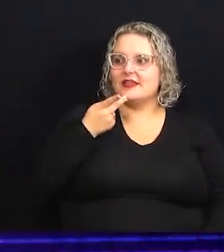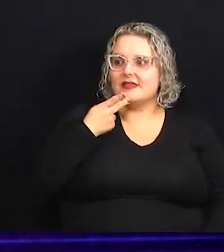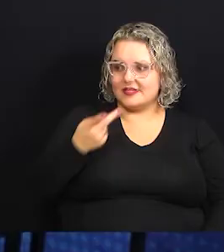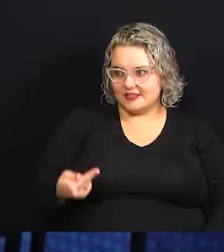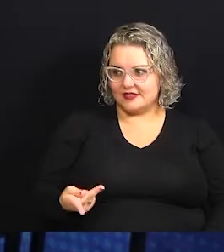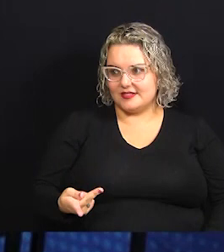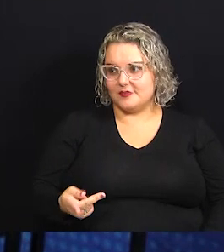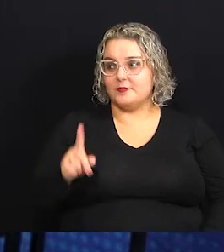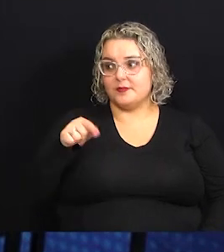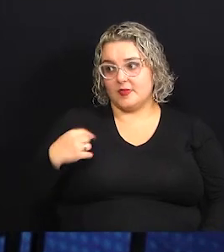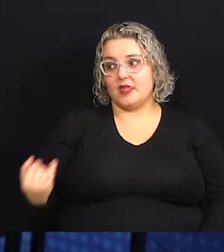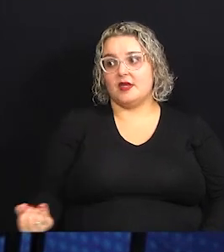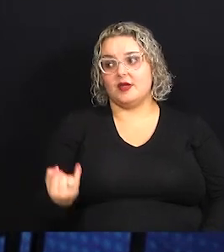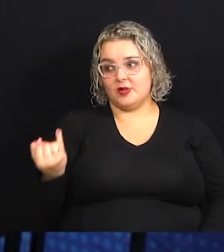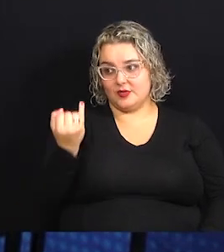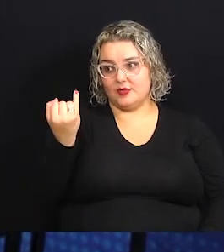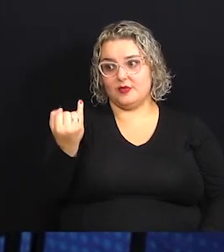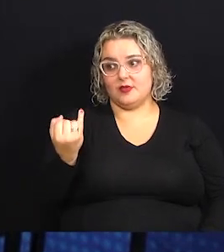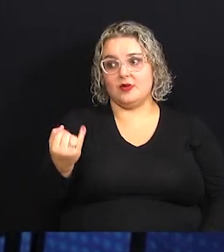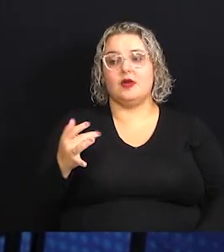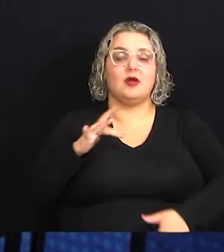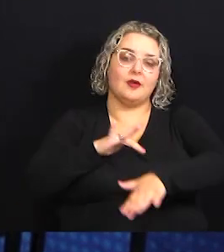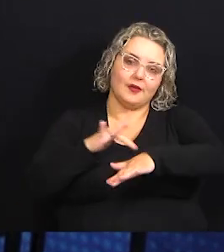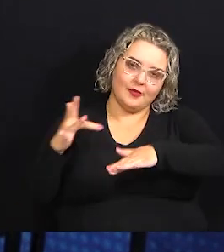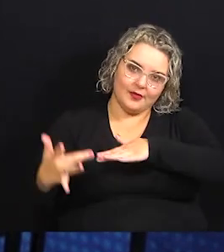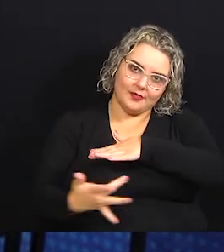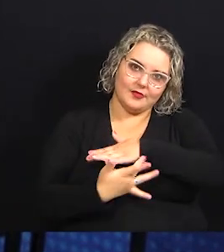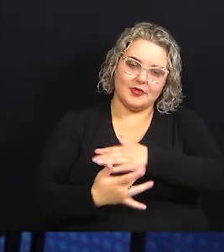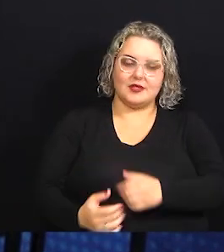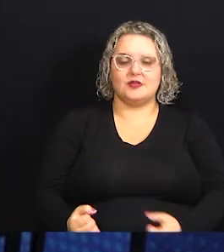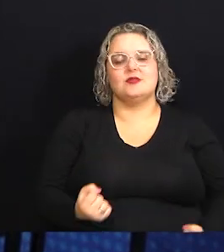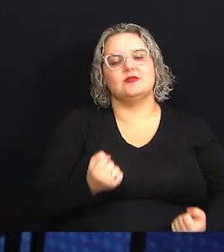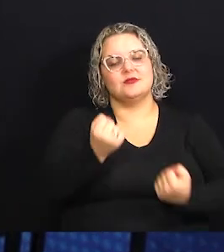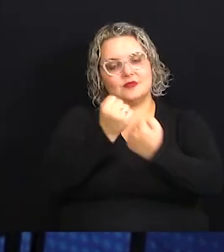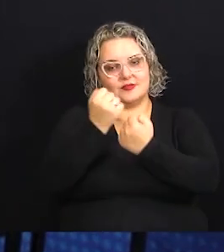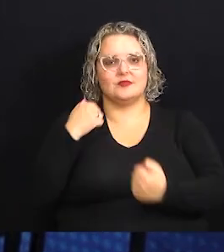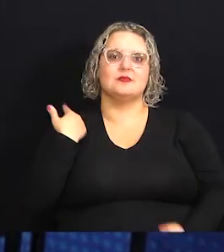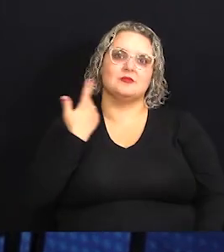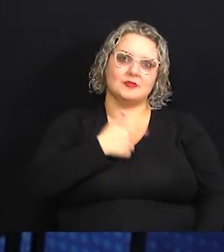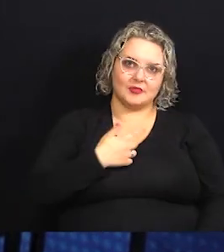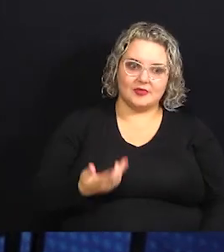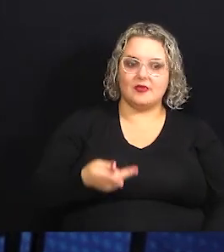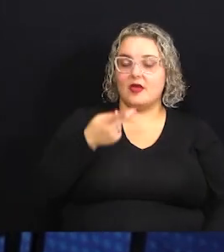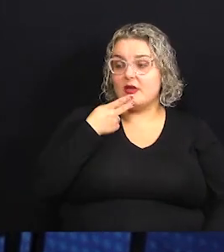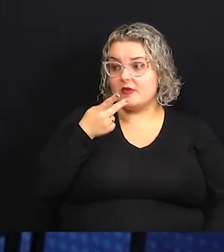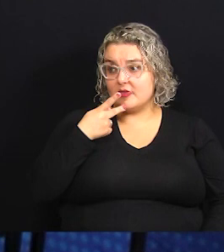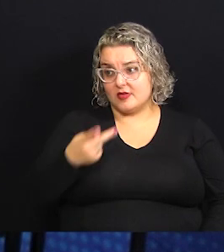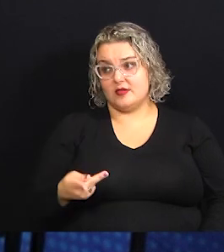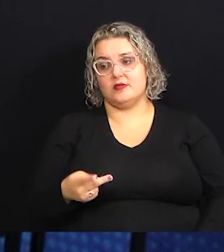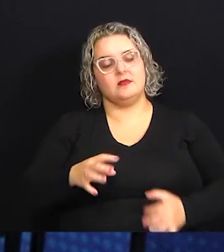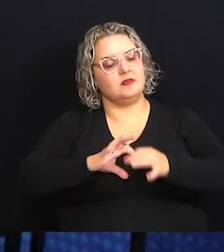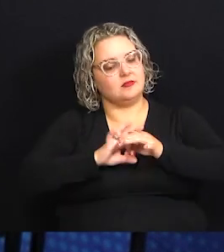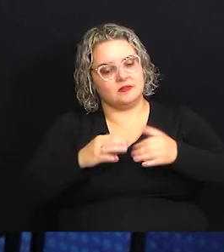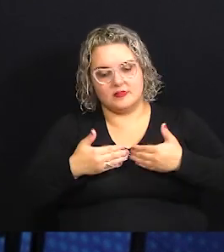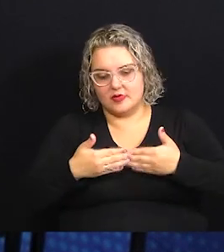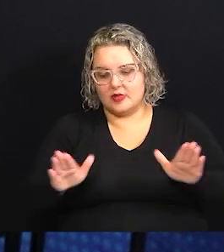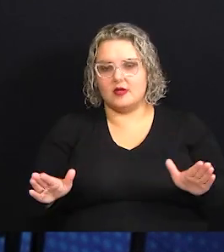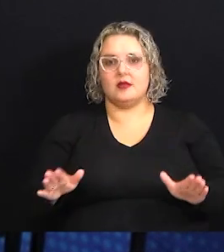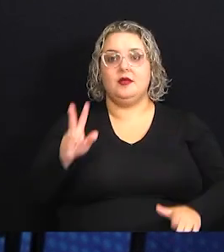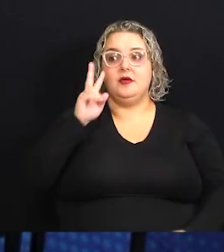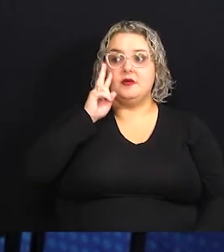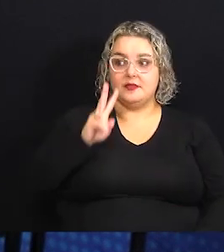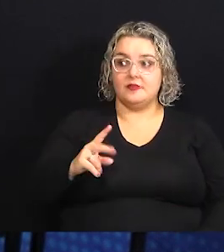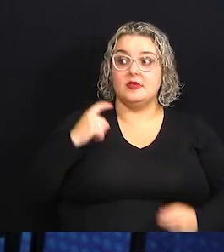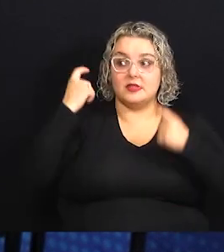queria dizer que é muito importante quando a gente tem a mídia a nosso favor. Que a gente pode falar, que a gente vê o